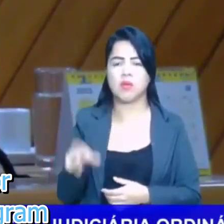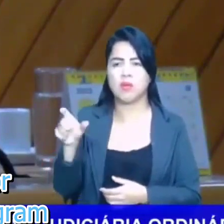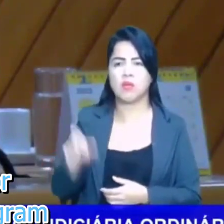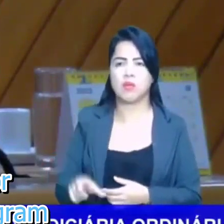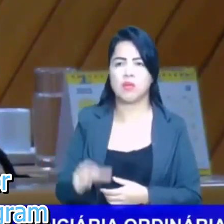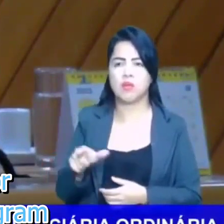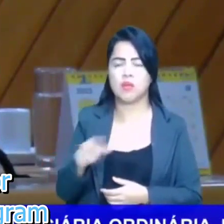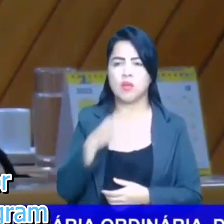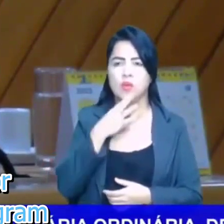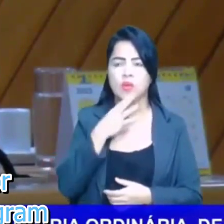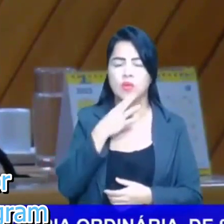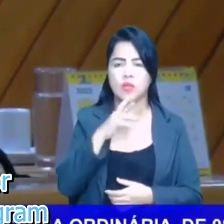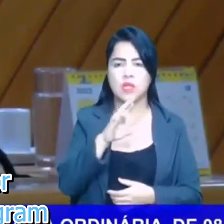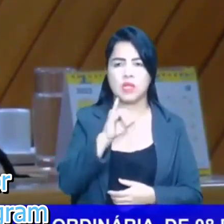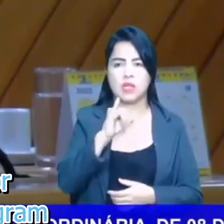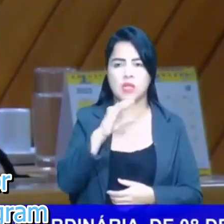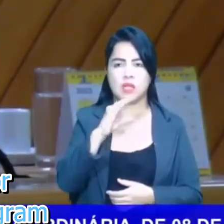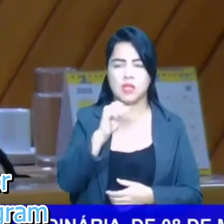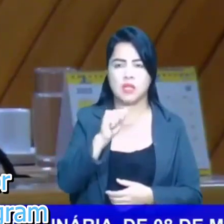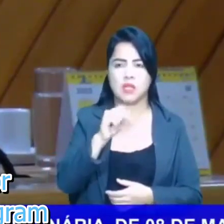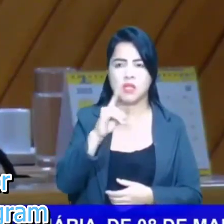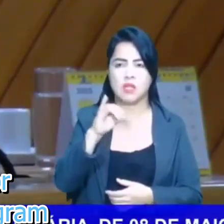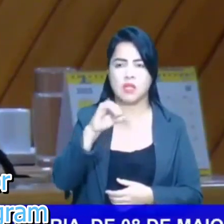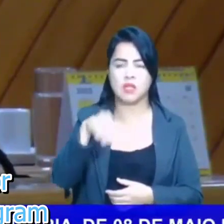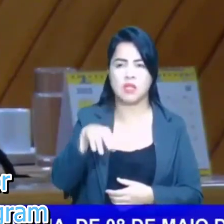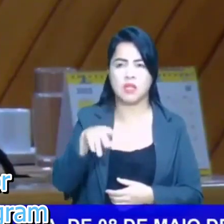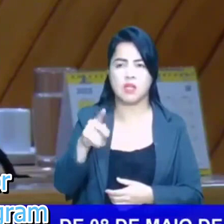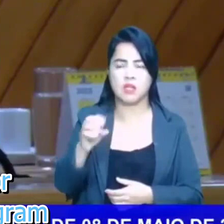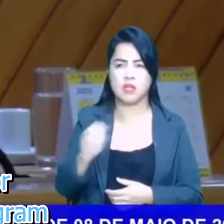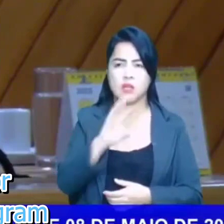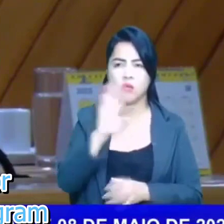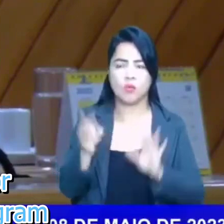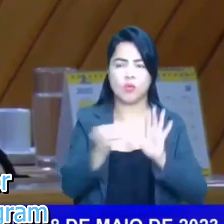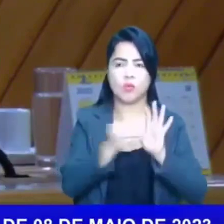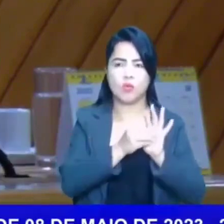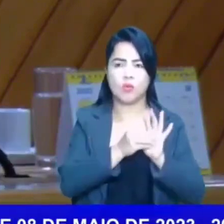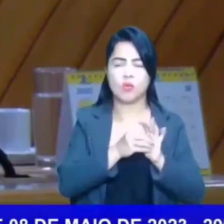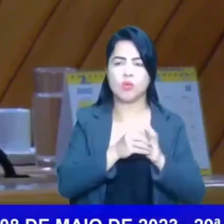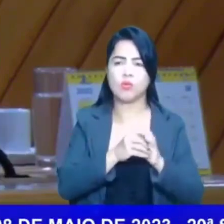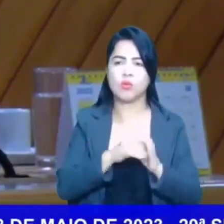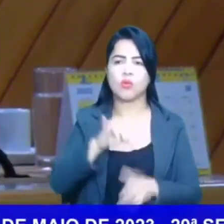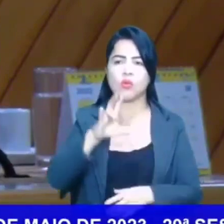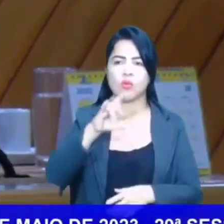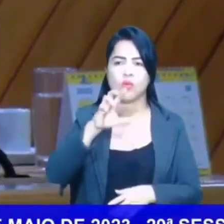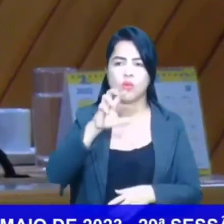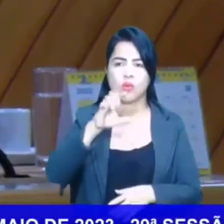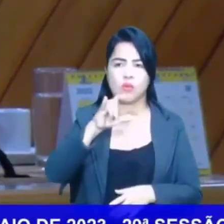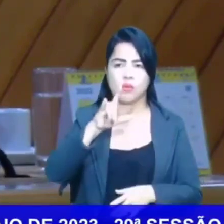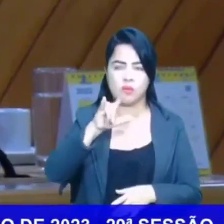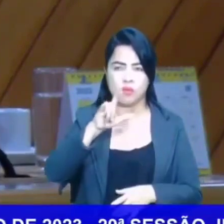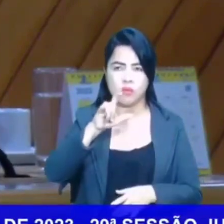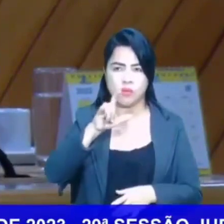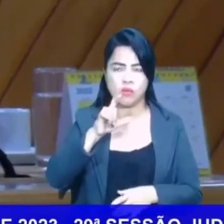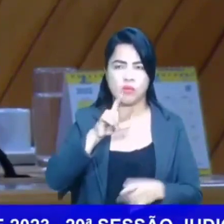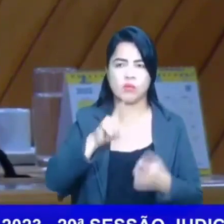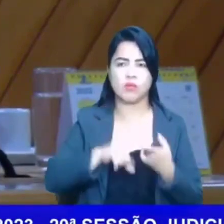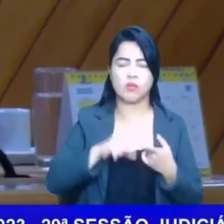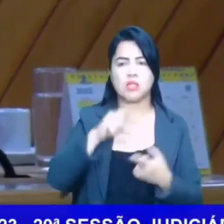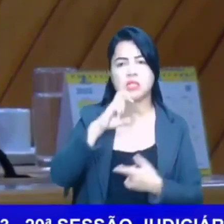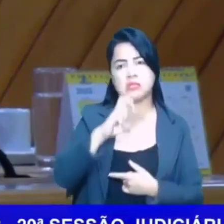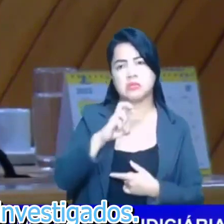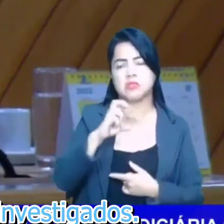por Picadinho, publicou o vídeo no perfil dele no Instagram no dia